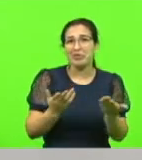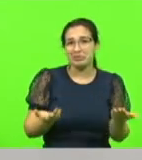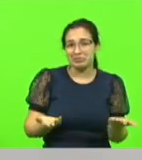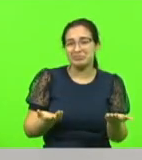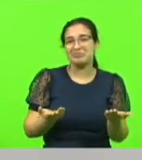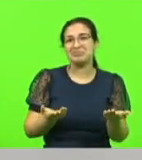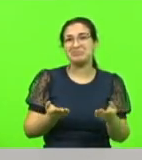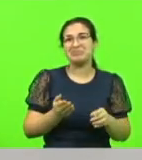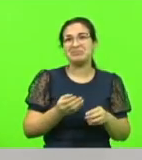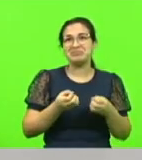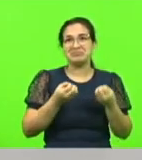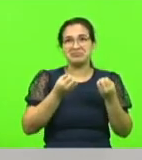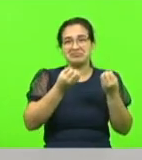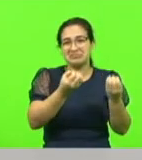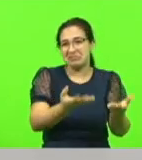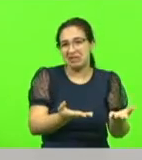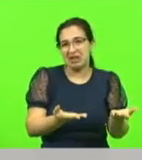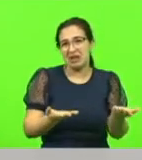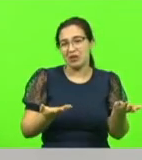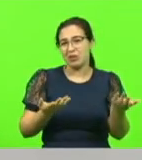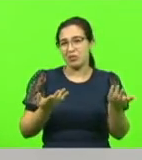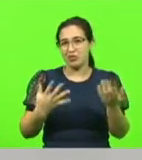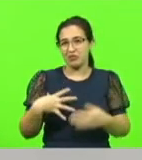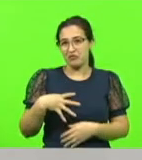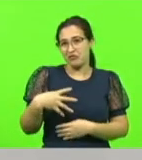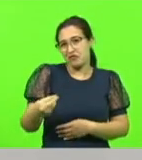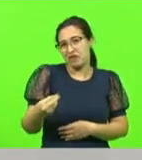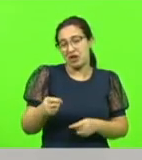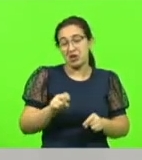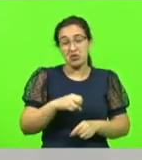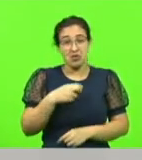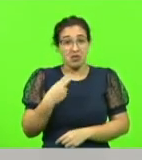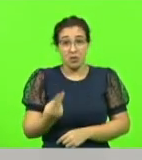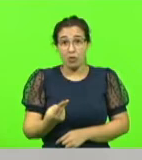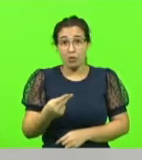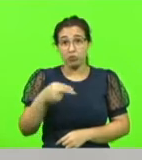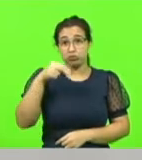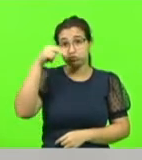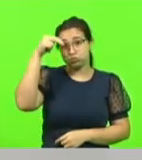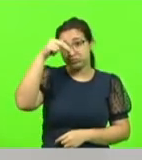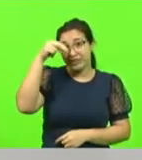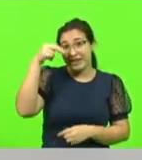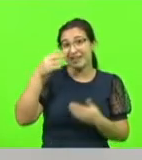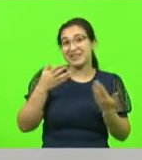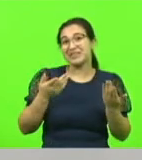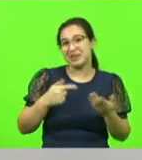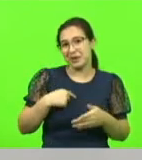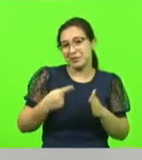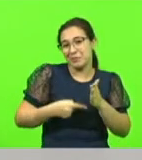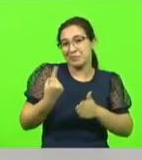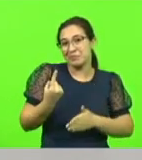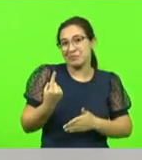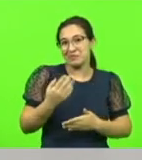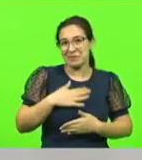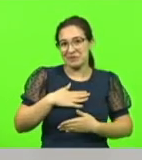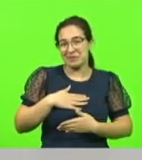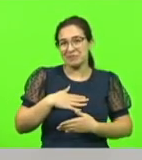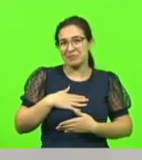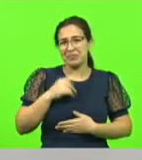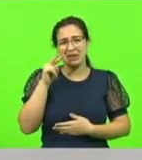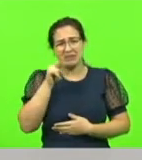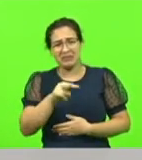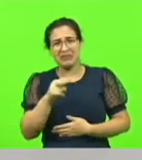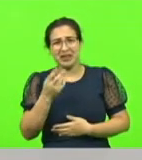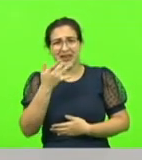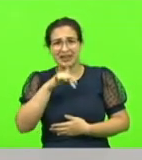algum, no caso, para filhos ou para netos. Eu já tenho o meu primeiro. É bom ver sorrir uma criança e